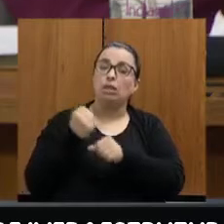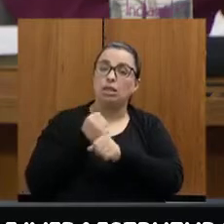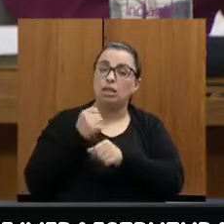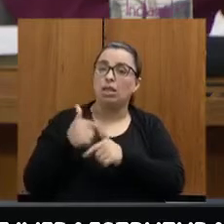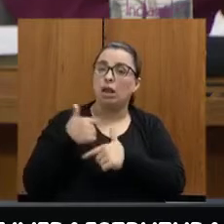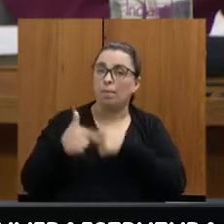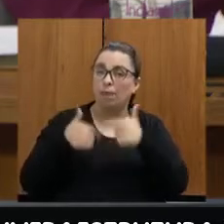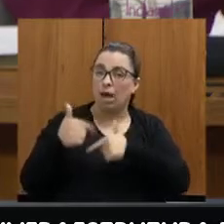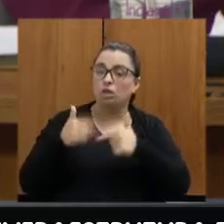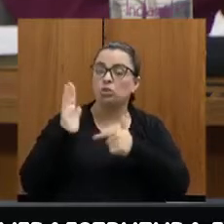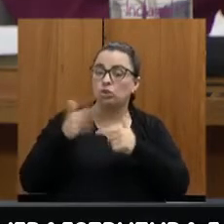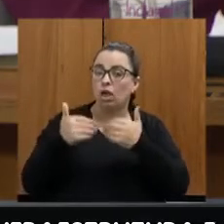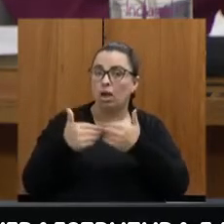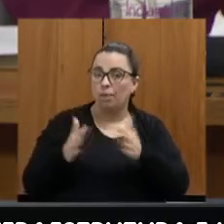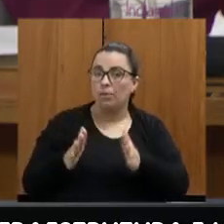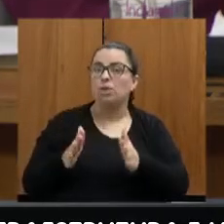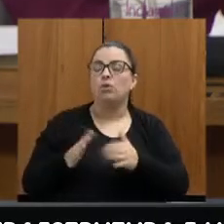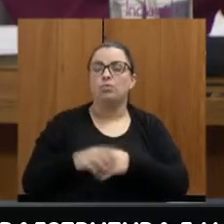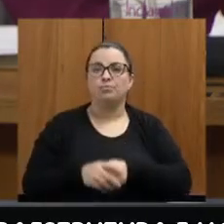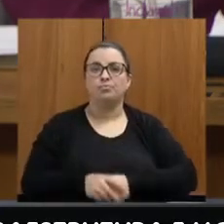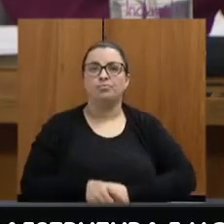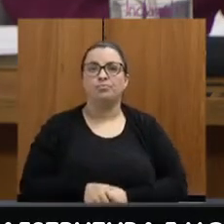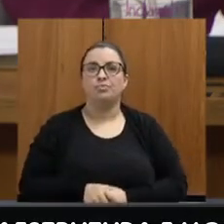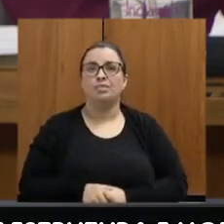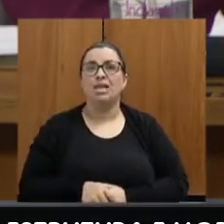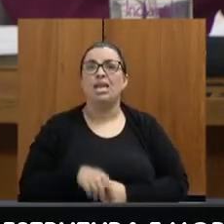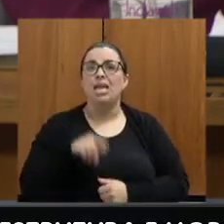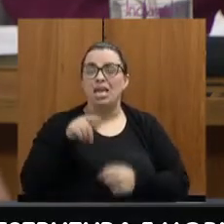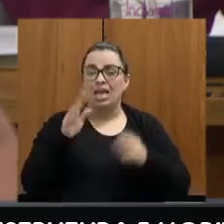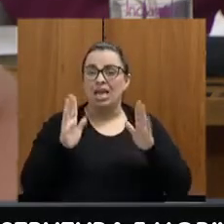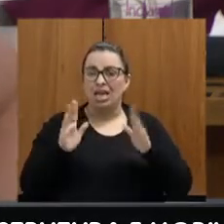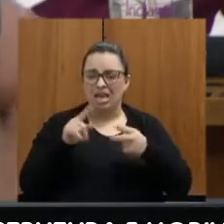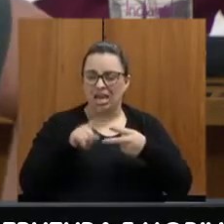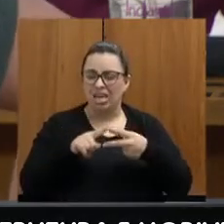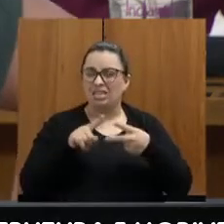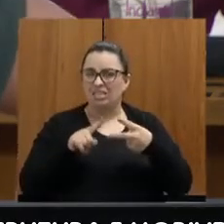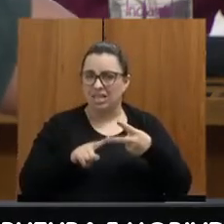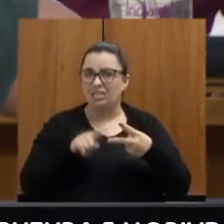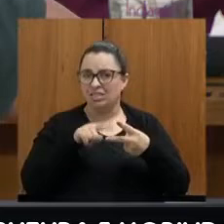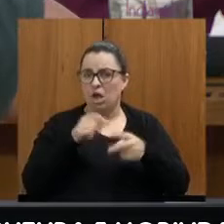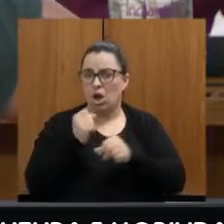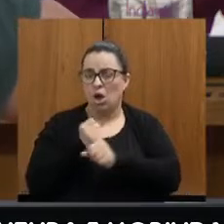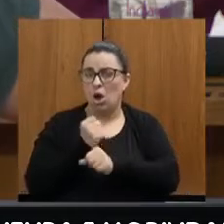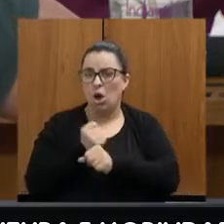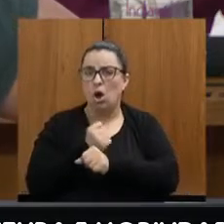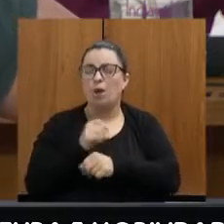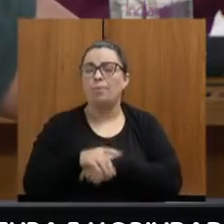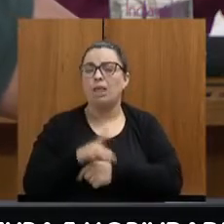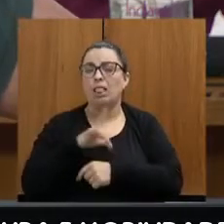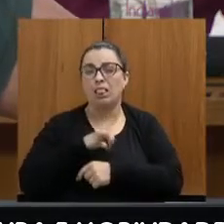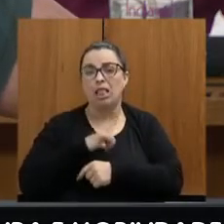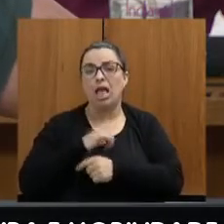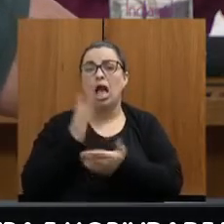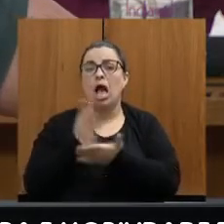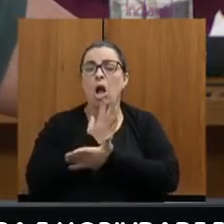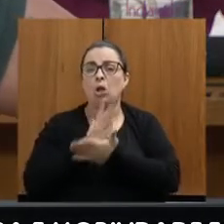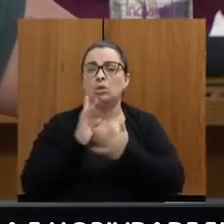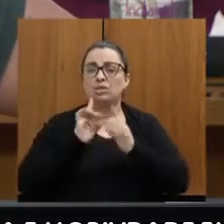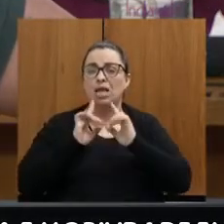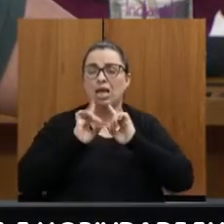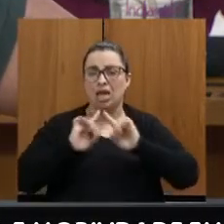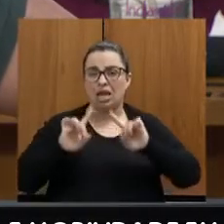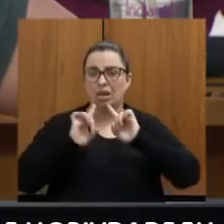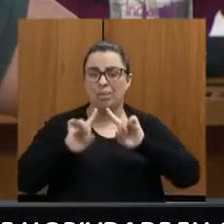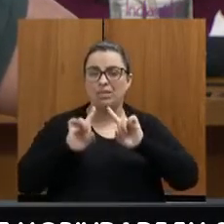gente se ficar mente com relação a isso trecho a gente tem recebido recentemente algumas algumas reclamações eu